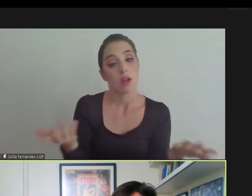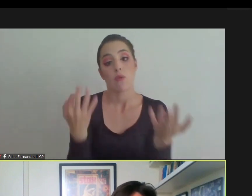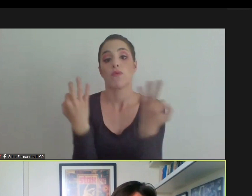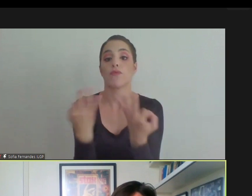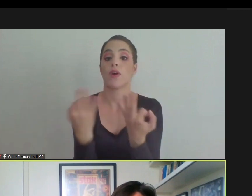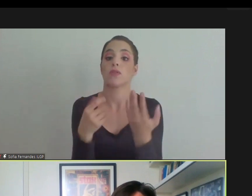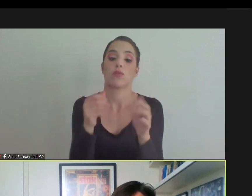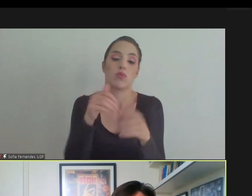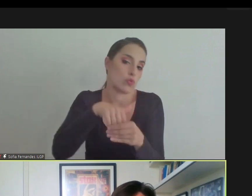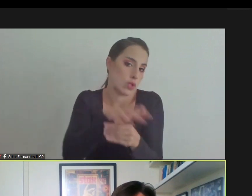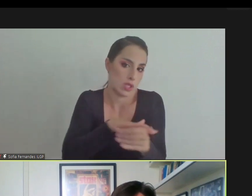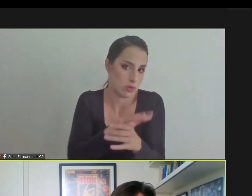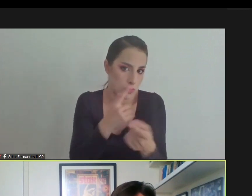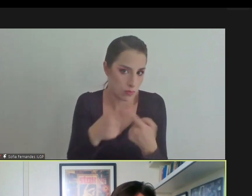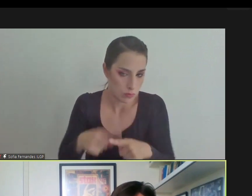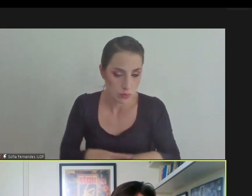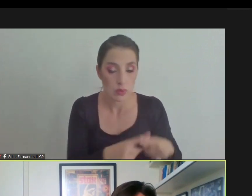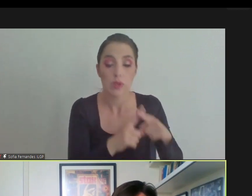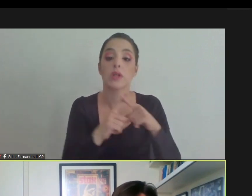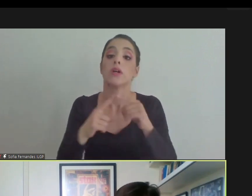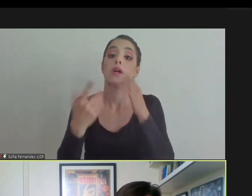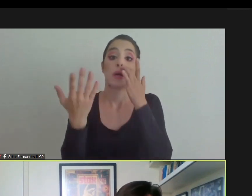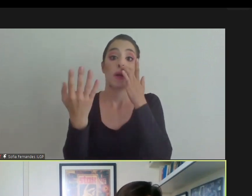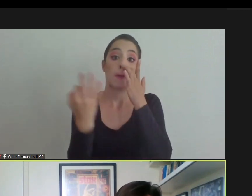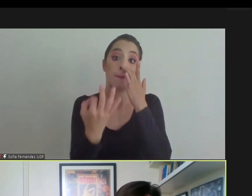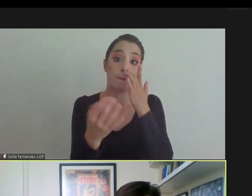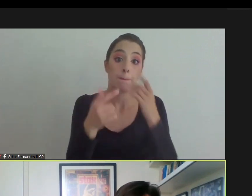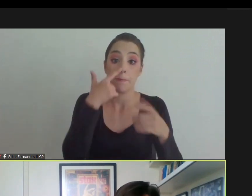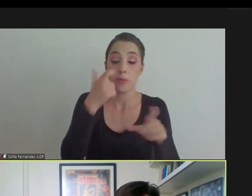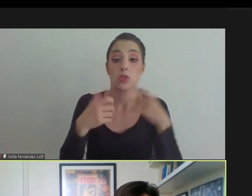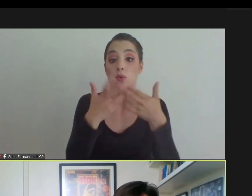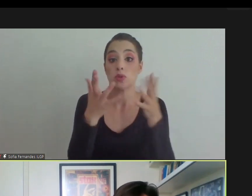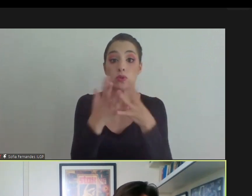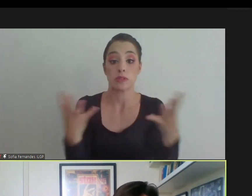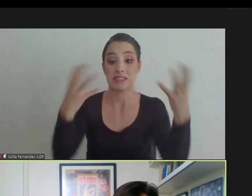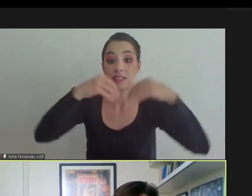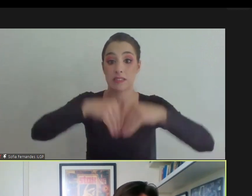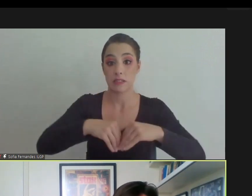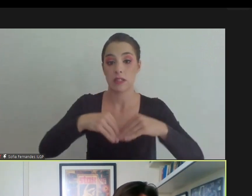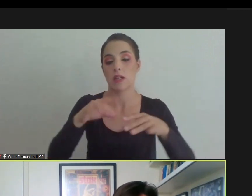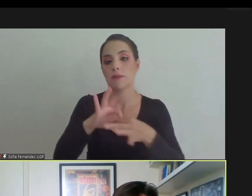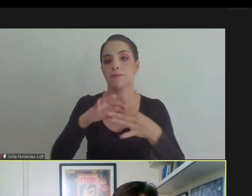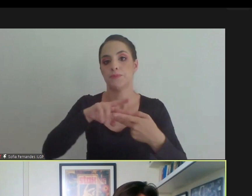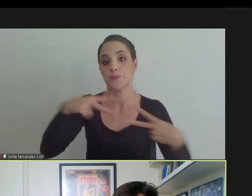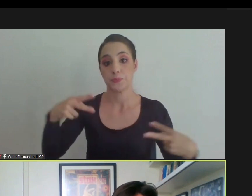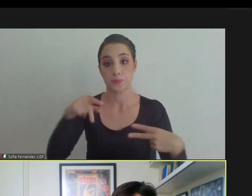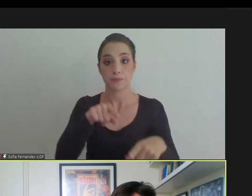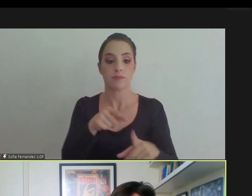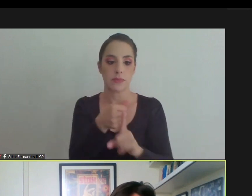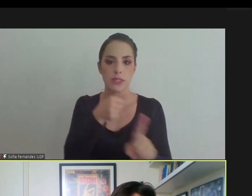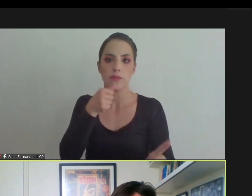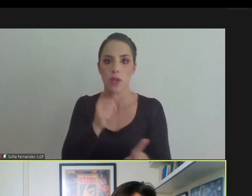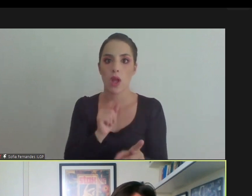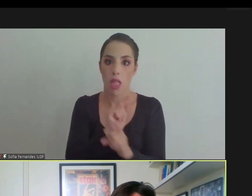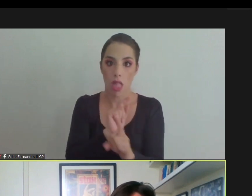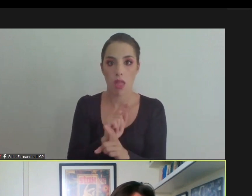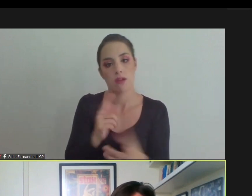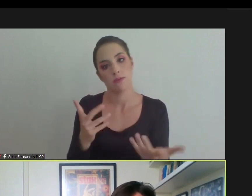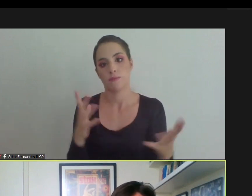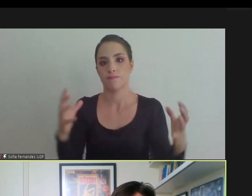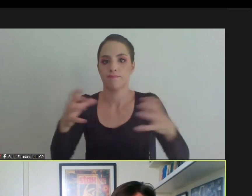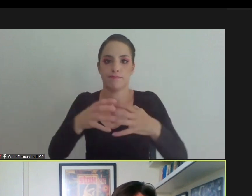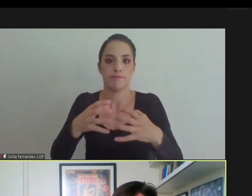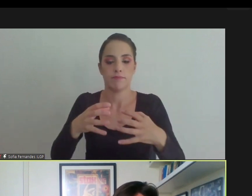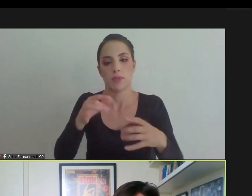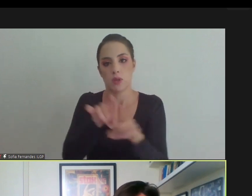contextos variados, e conectar pessoas do próprio contexto daquele município em particular que está enfrentando o desafio, então juntando, estimulando